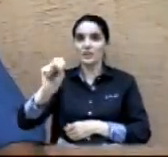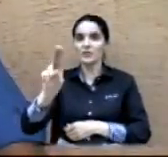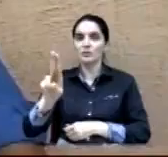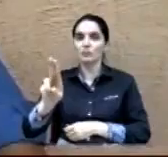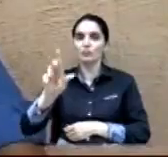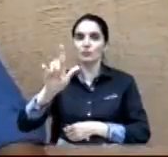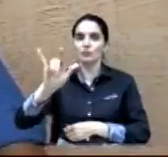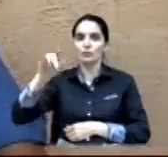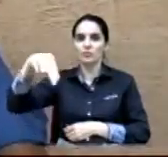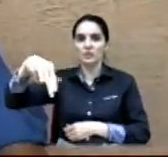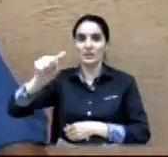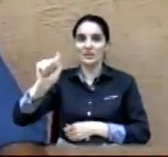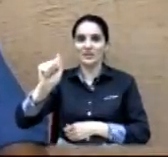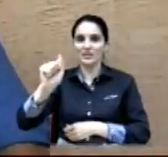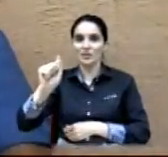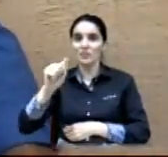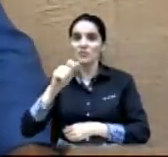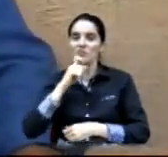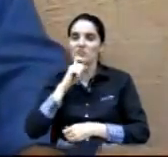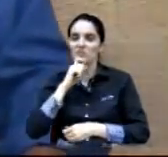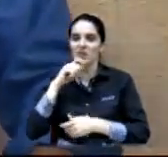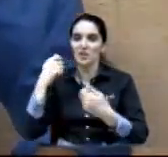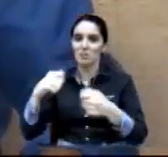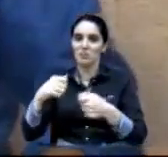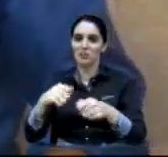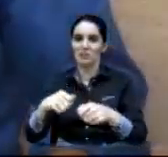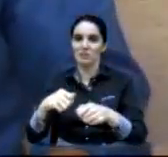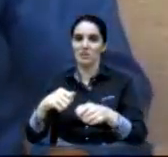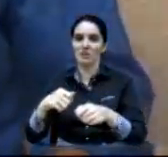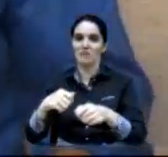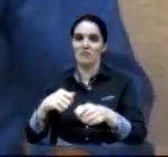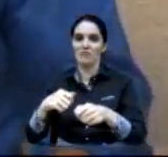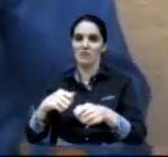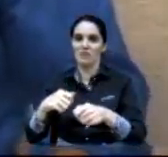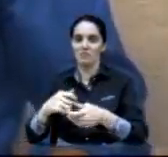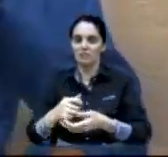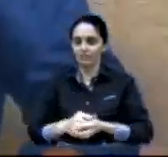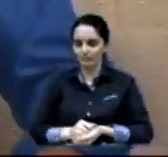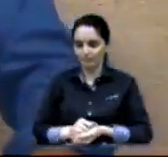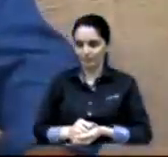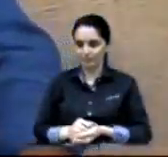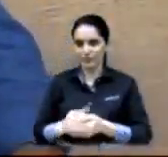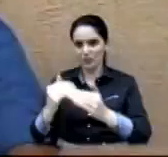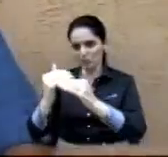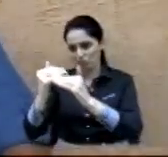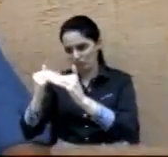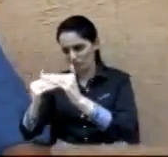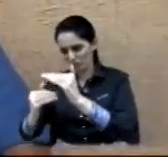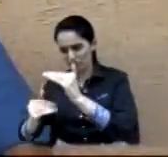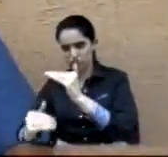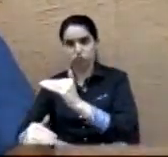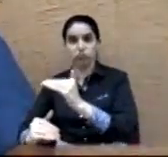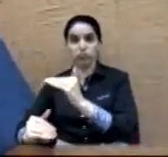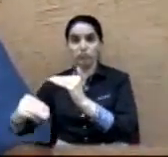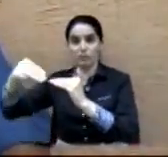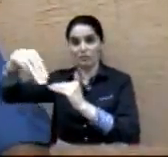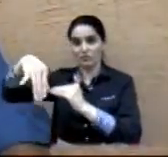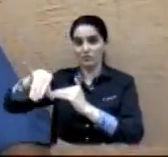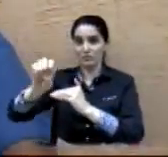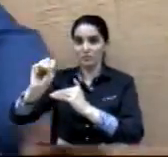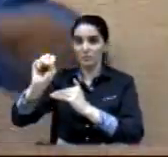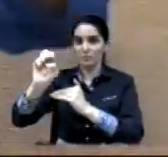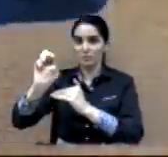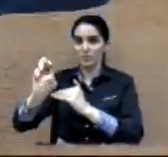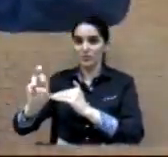gente realmente está numa situação abaixo da miséria mesmo. Então, aí fica também um convite para vocês, que às